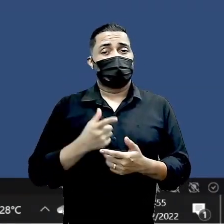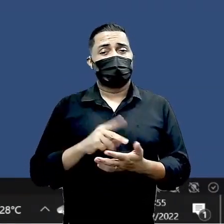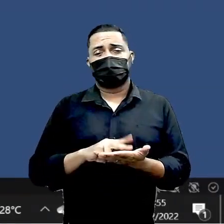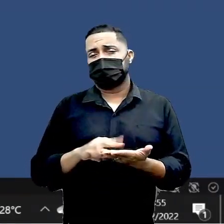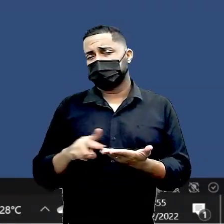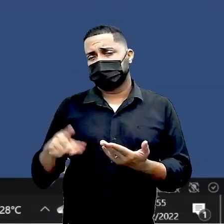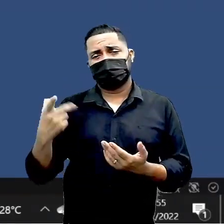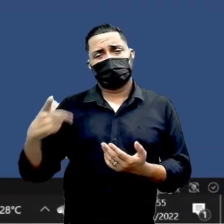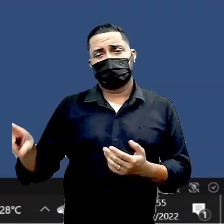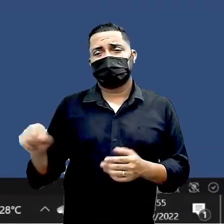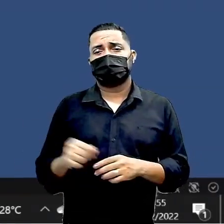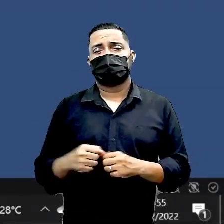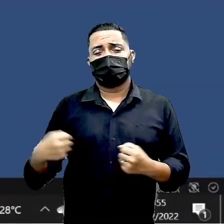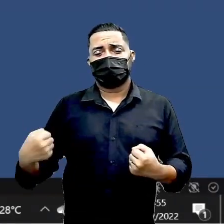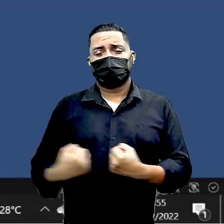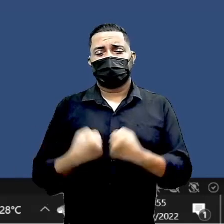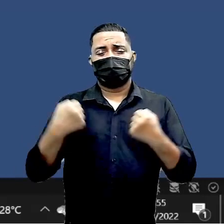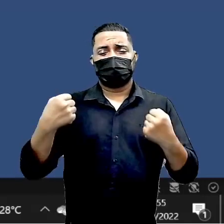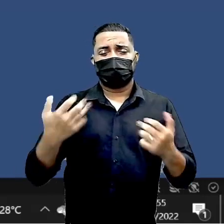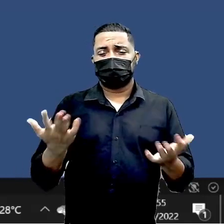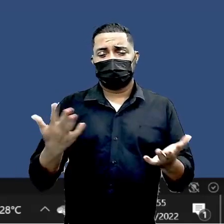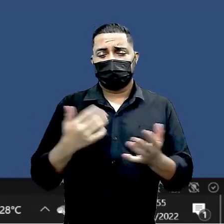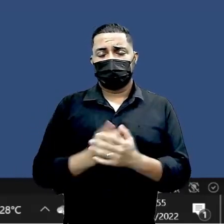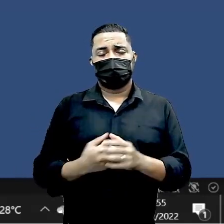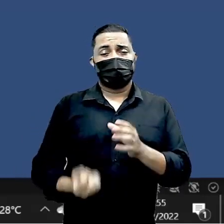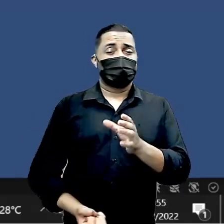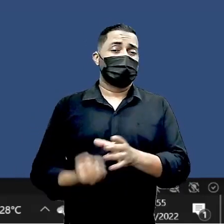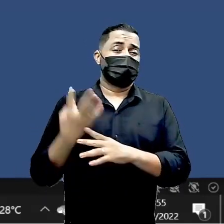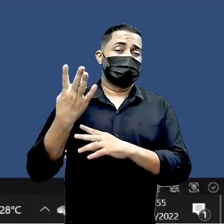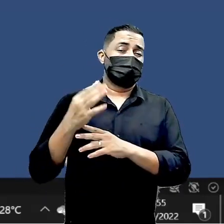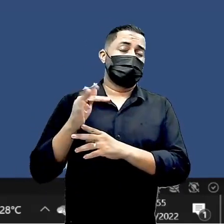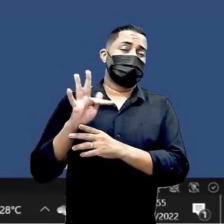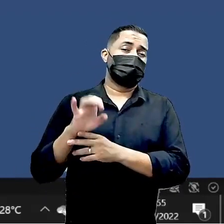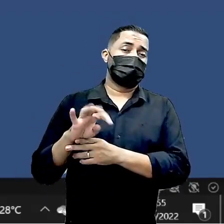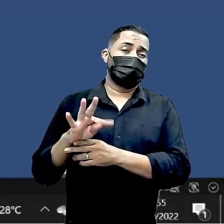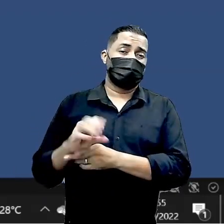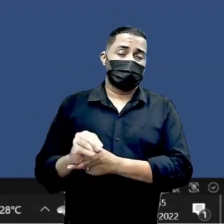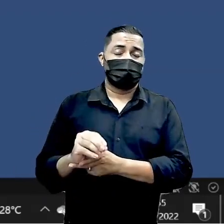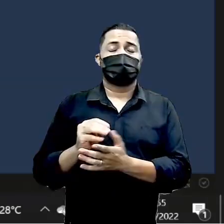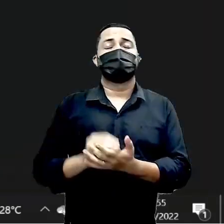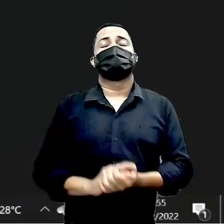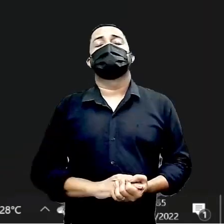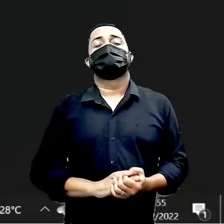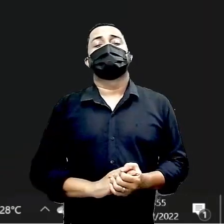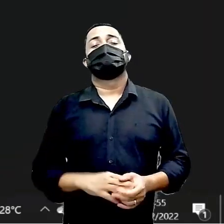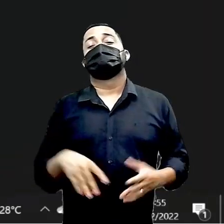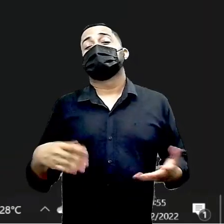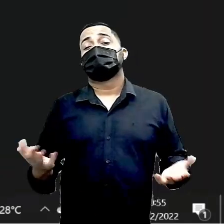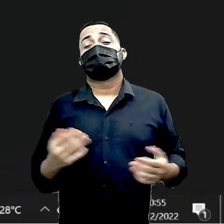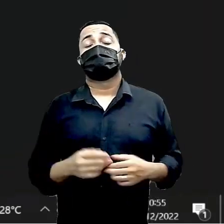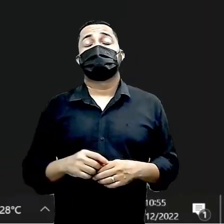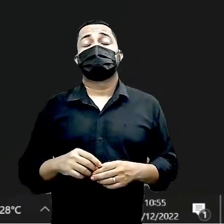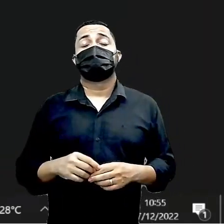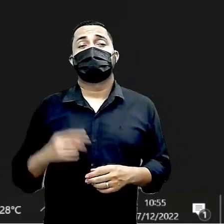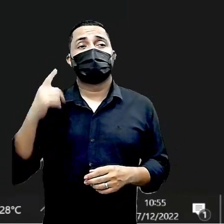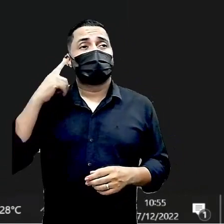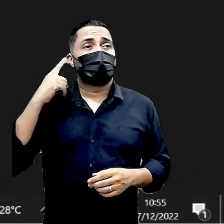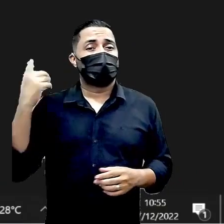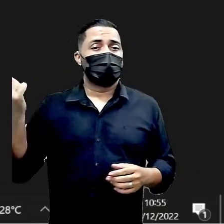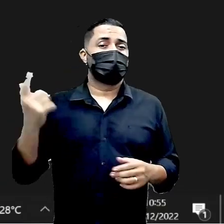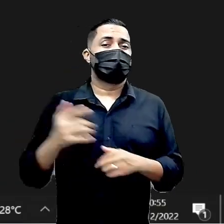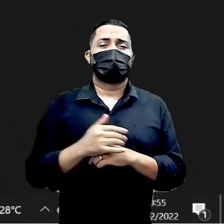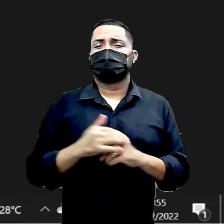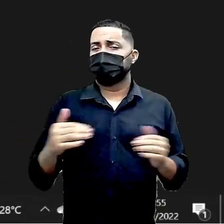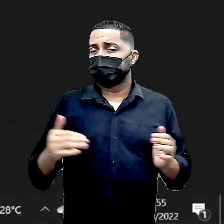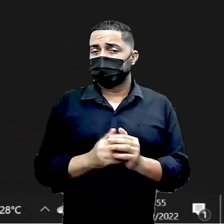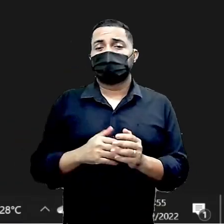certo? Vocês vão ver recursos de colisão, recursos de criação de efeito. Então, todos de som, todos esses recursos